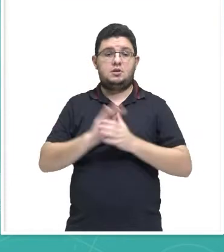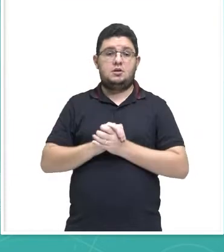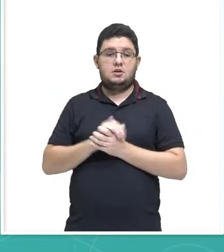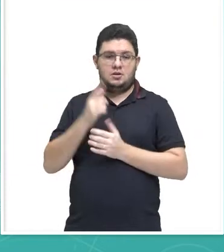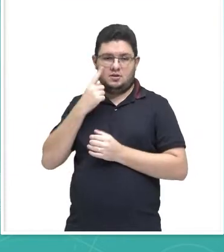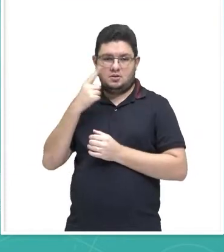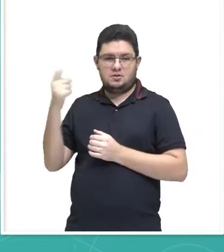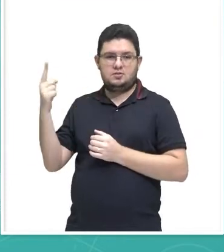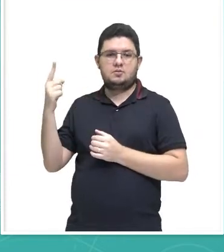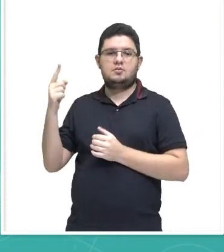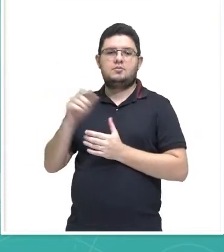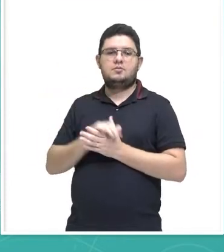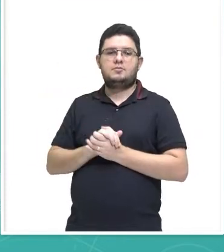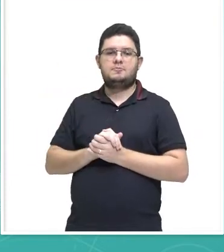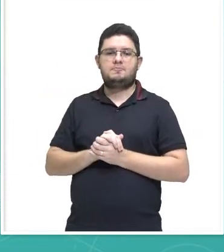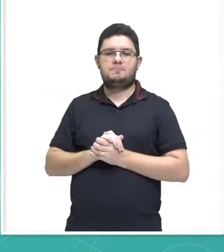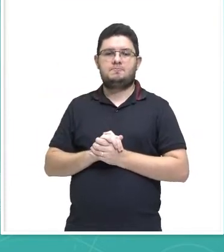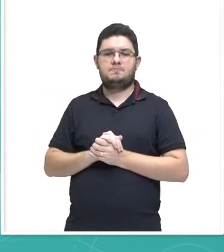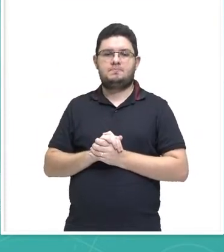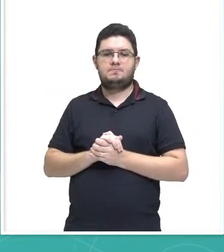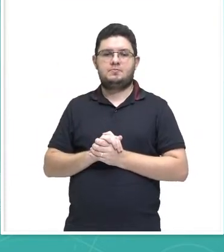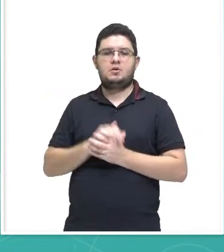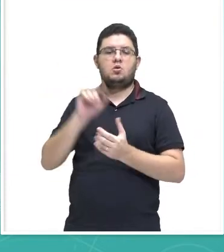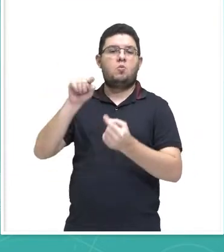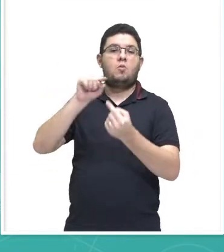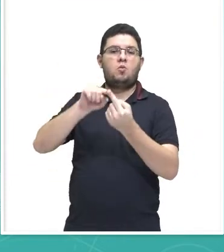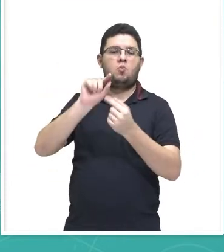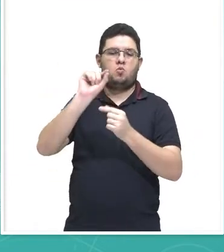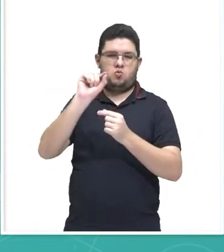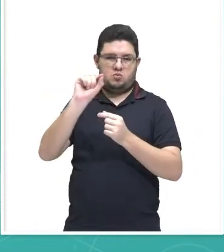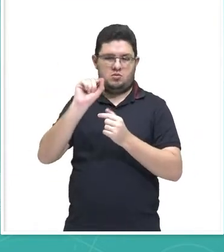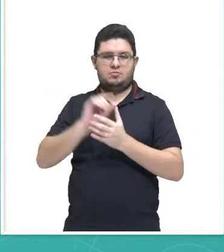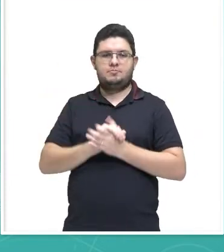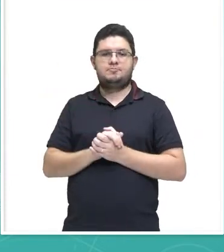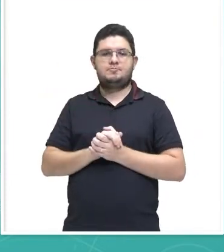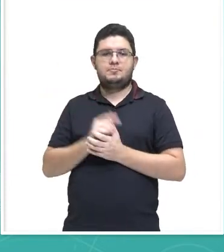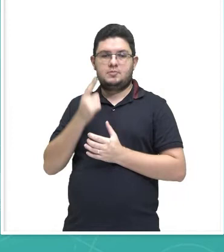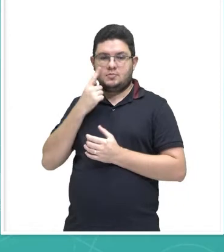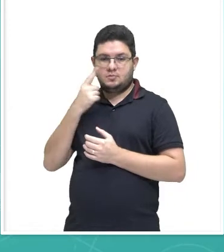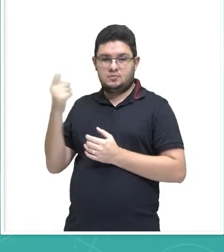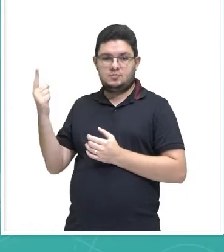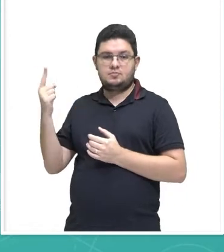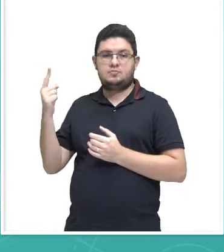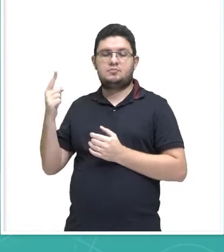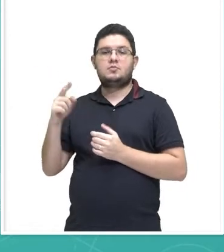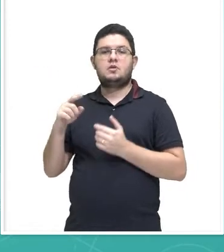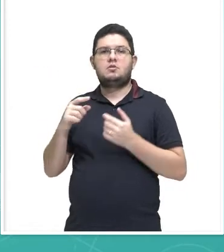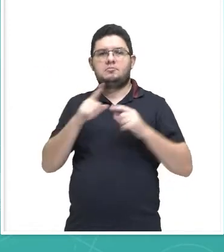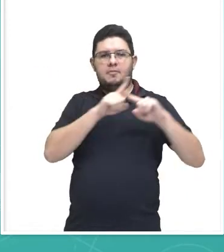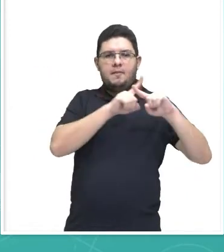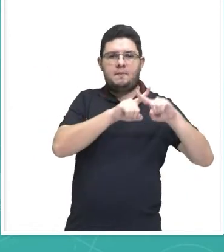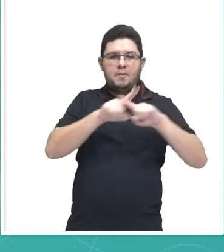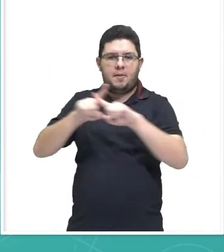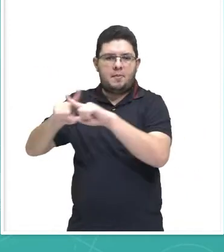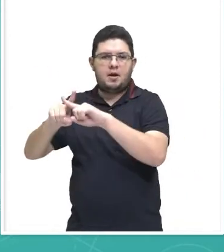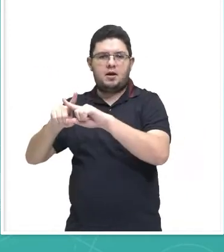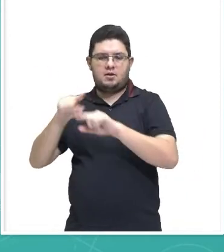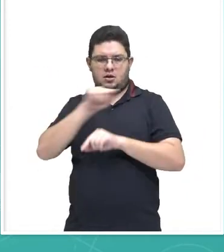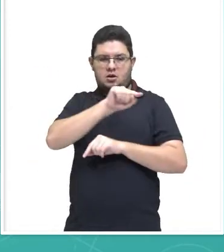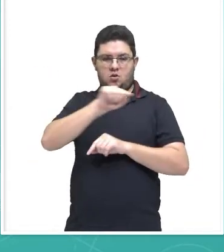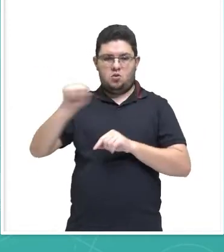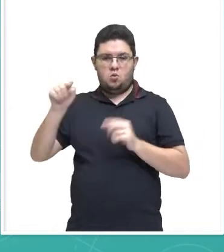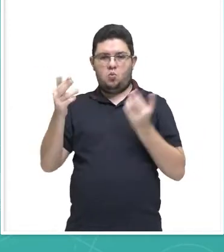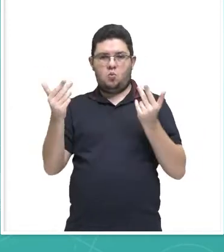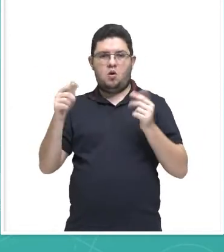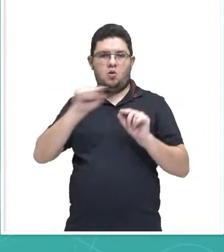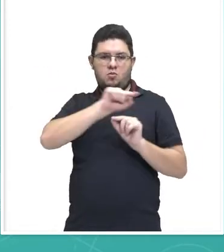contra o computador. O objetivo é fazer o quê? Que essa figura se repita 3 vezes na mesma